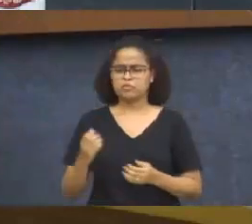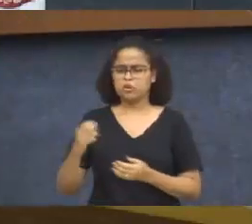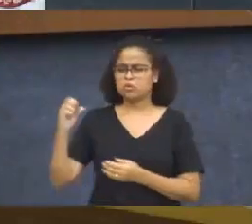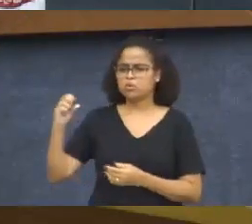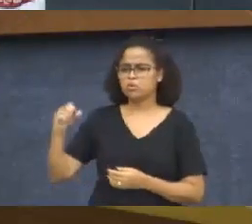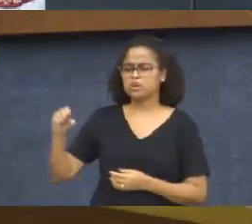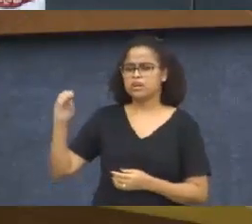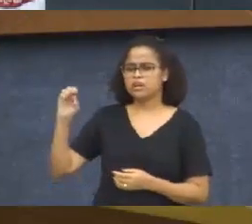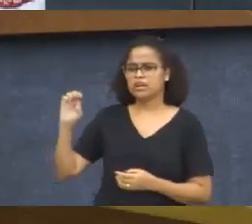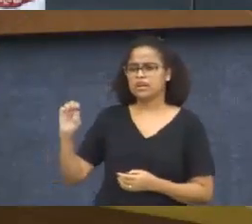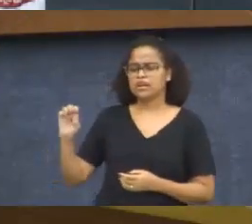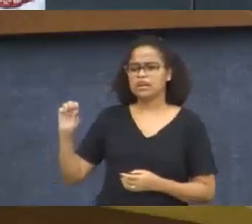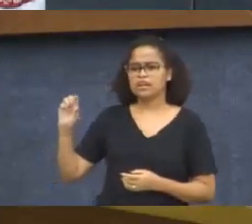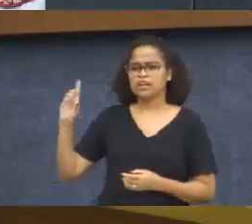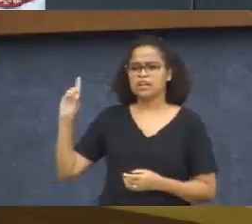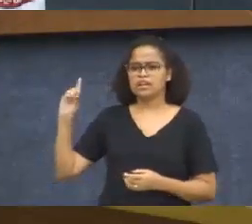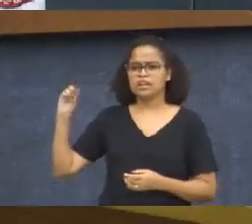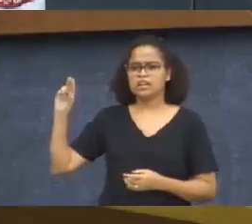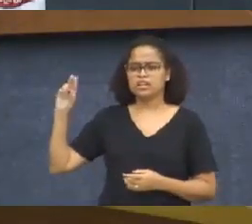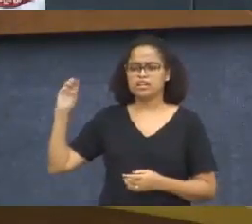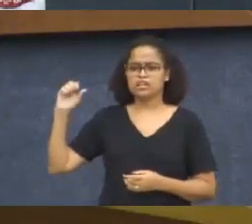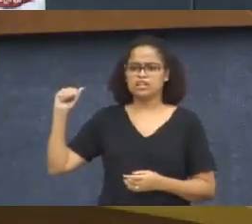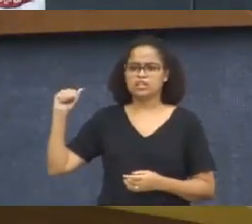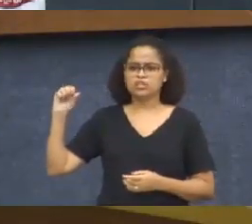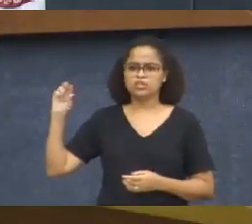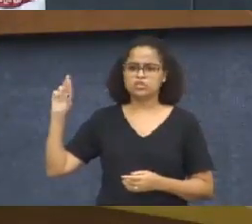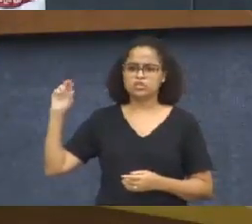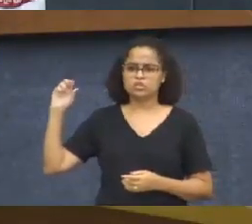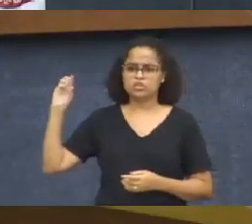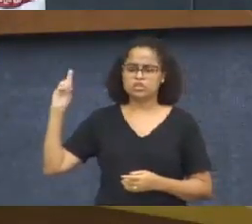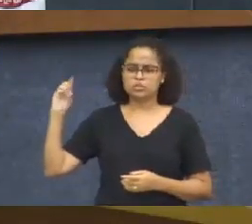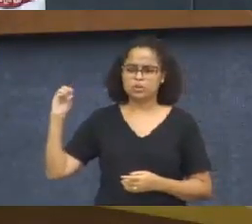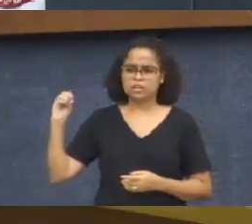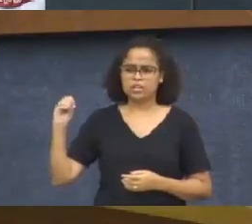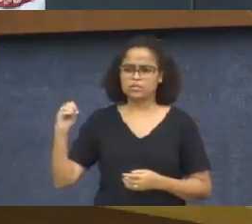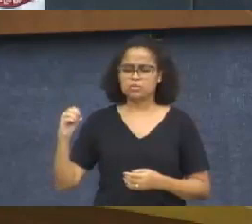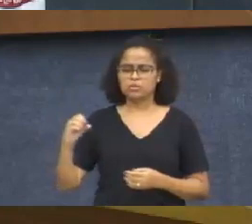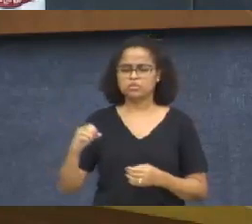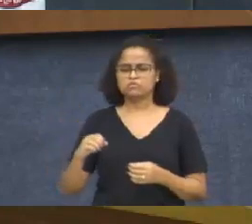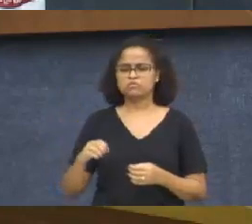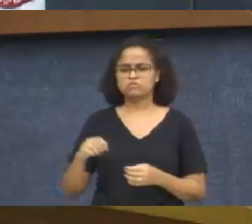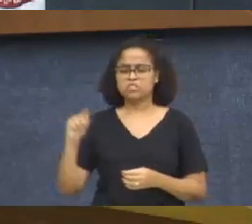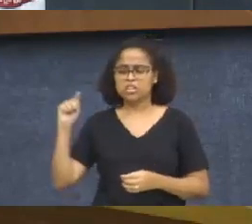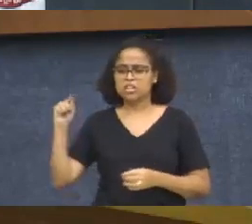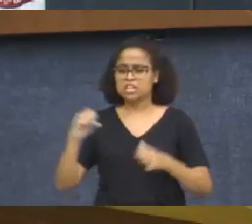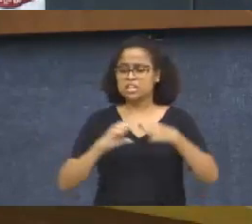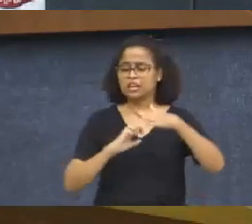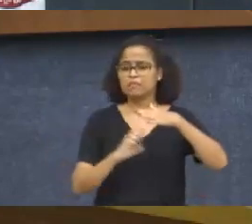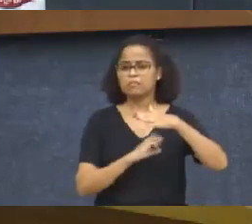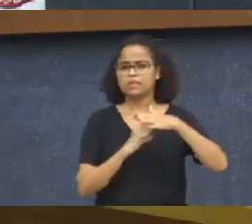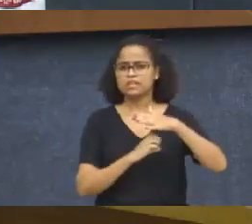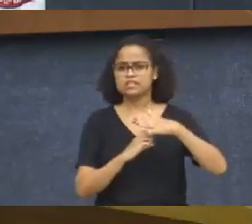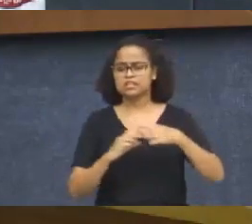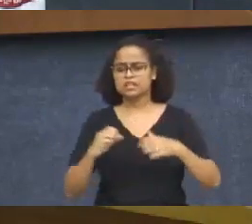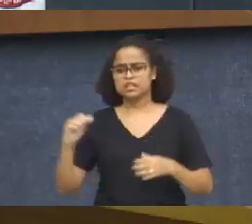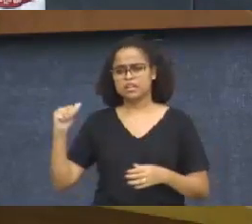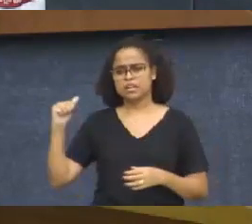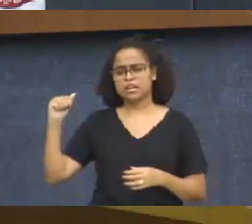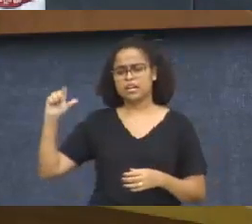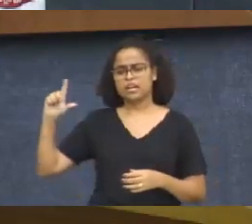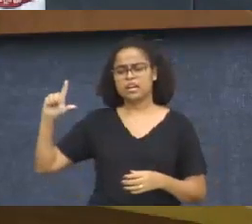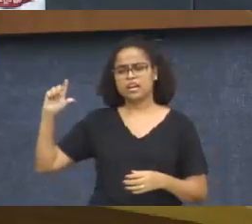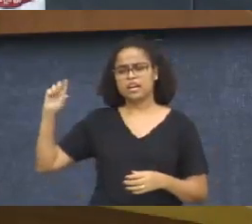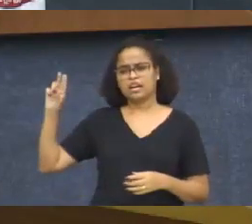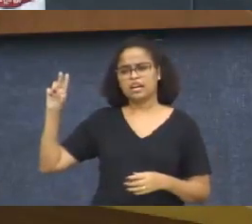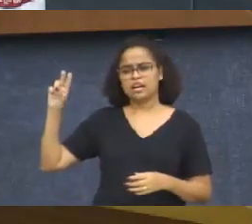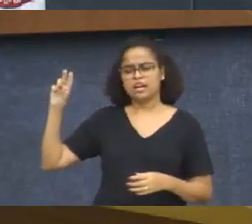que é nada mais, nada menos do que da Álvares Marçal. A Álvares Marçal era uma empresa que, antes da Lava Jato, tinha um capital